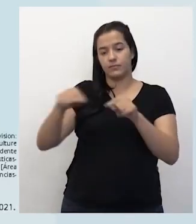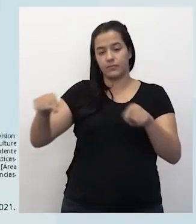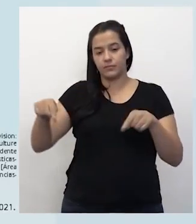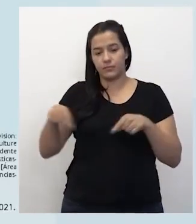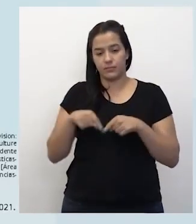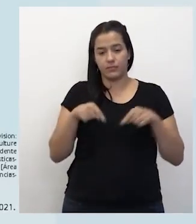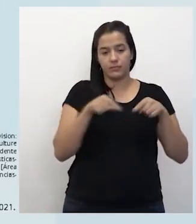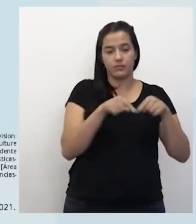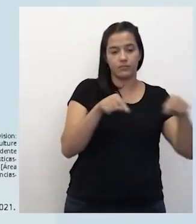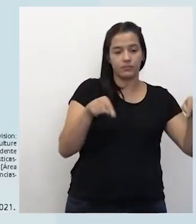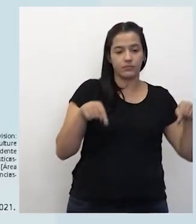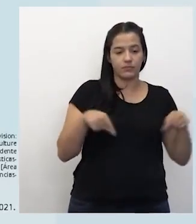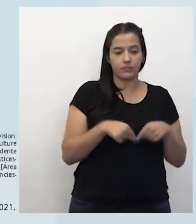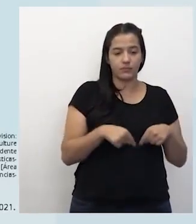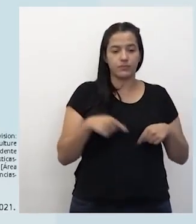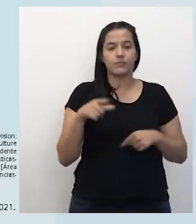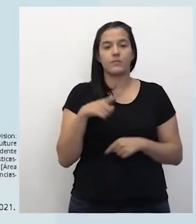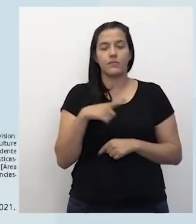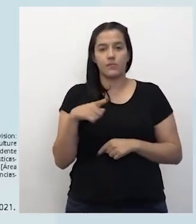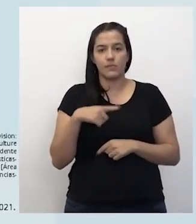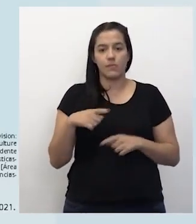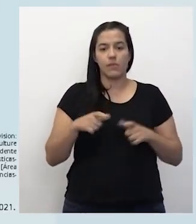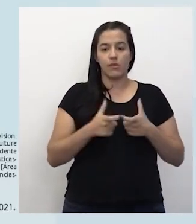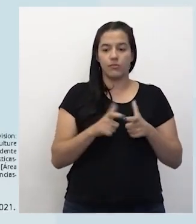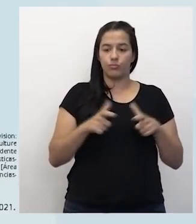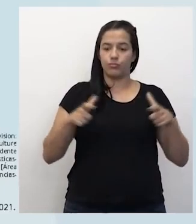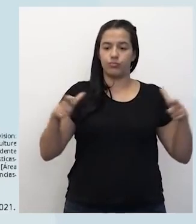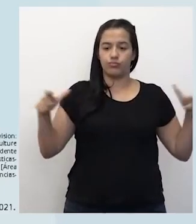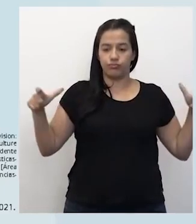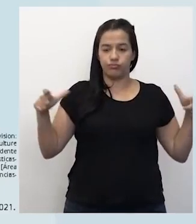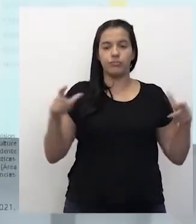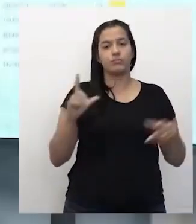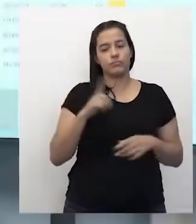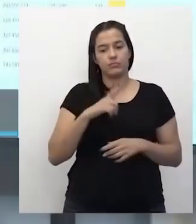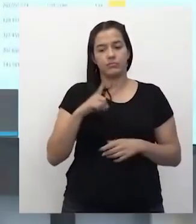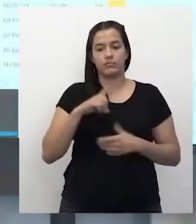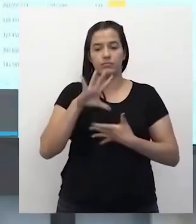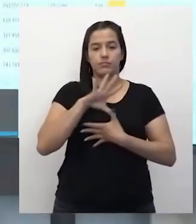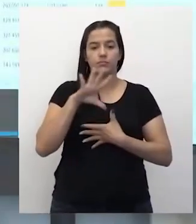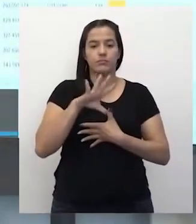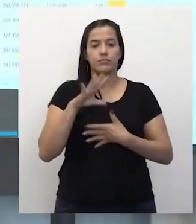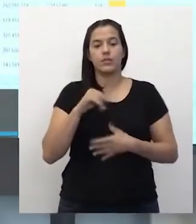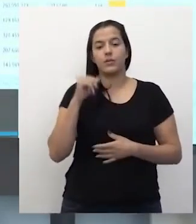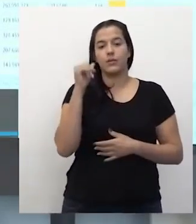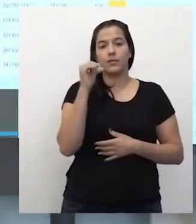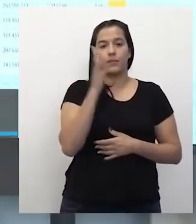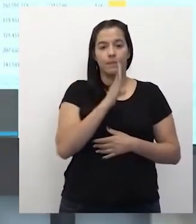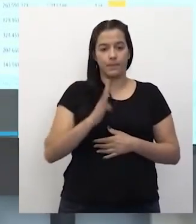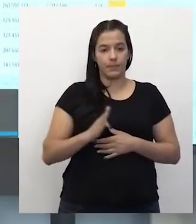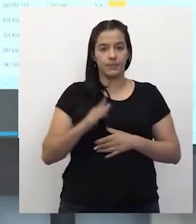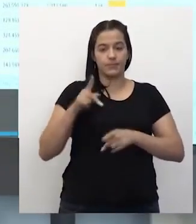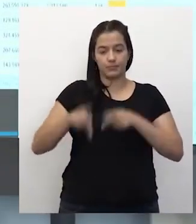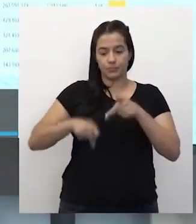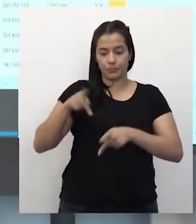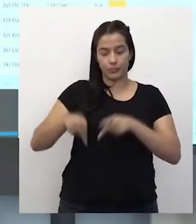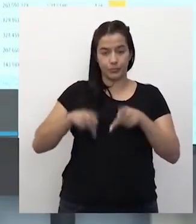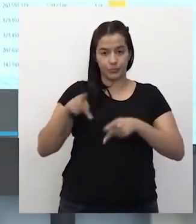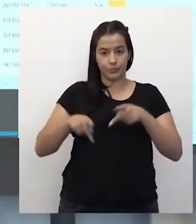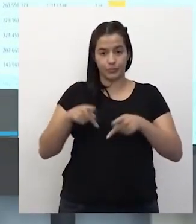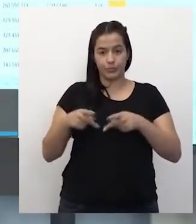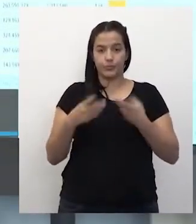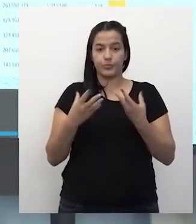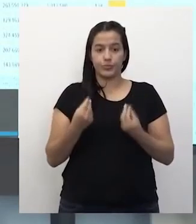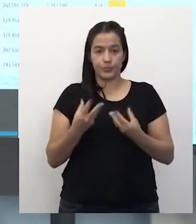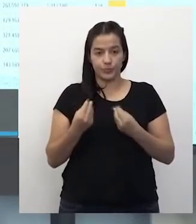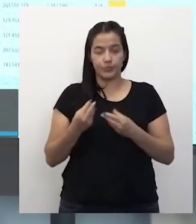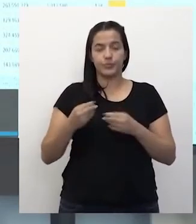quadrado, porque também tem uma extensão territorial elevada, né? Então o Brasil é um país populoso, de população